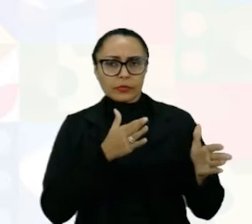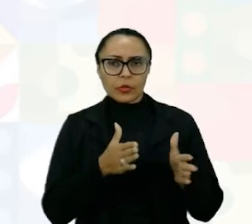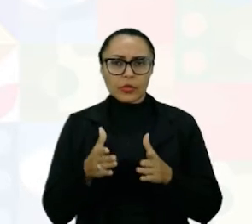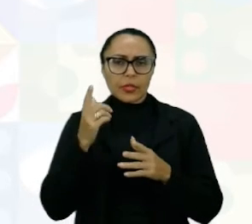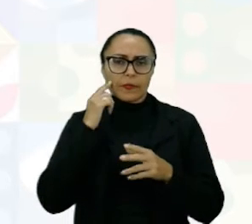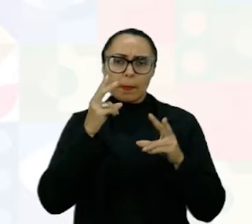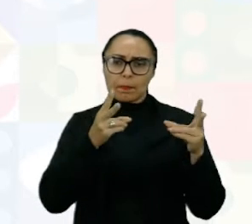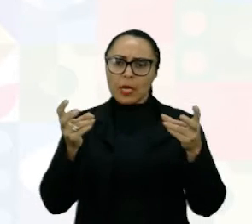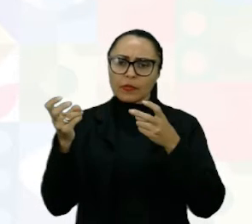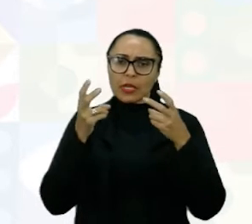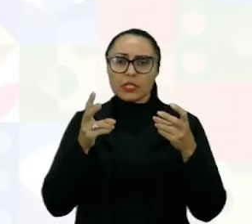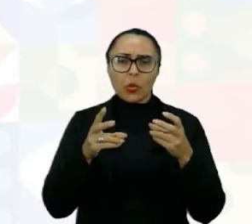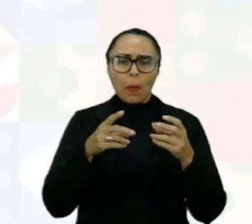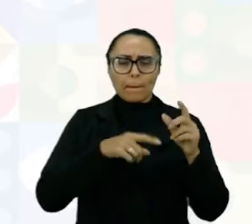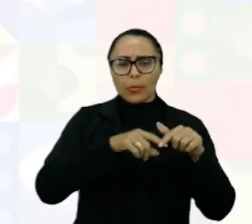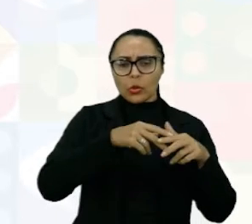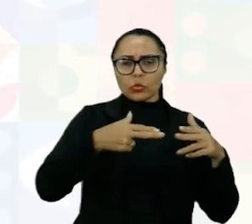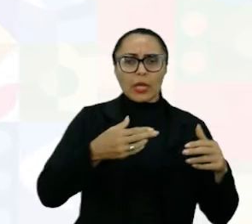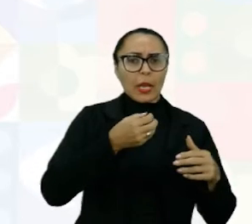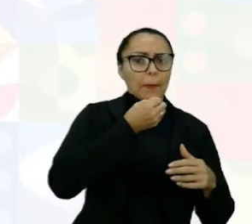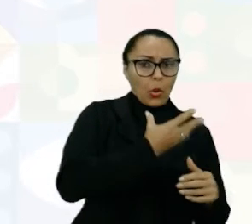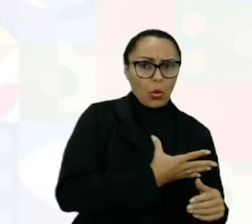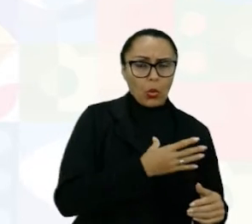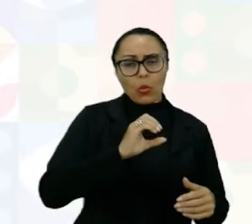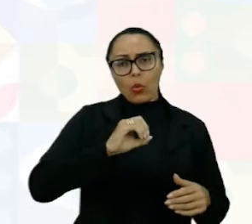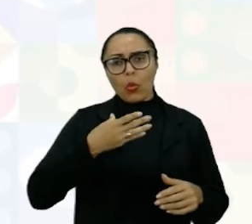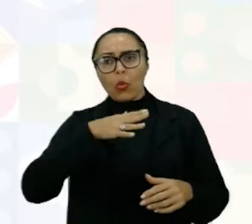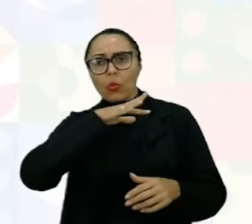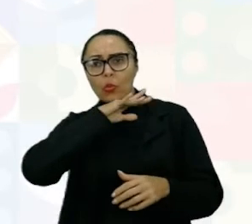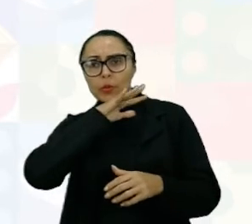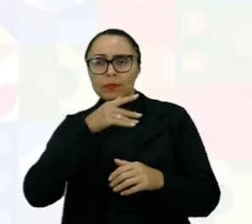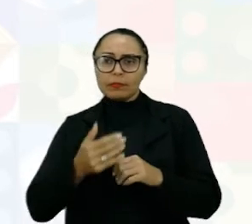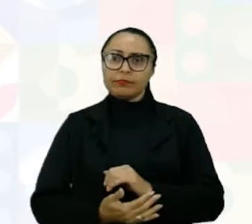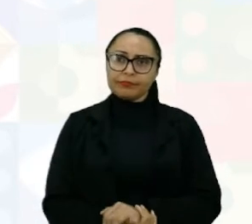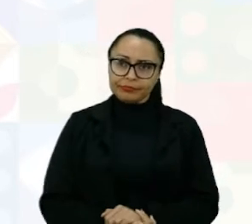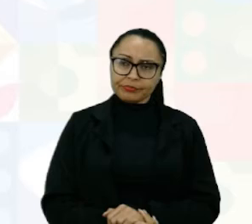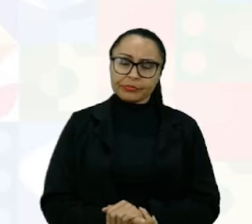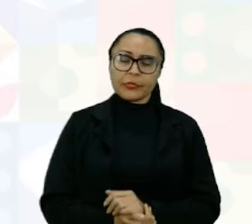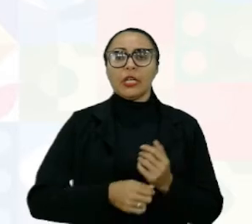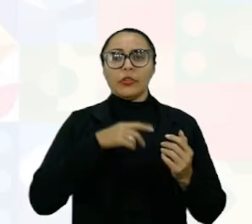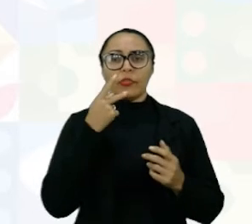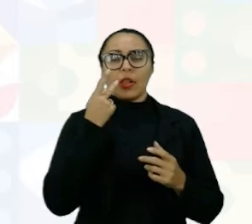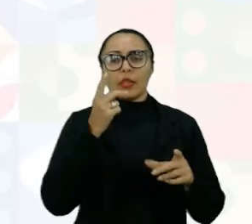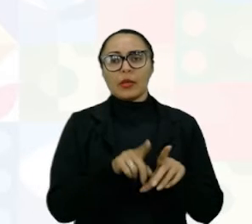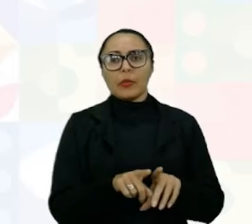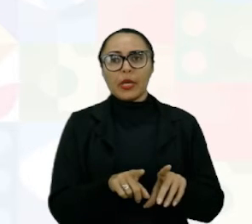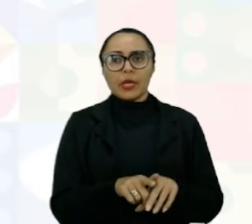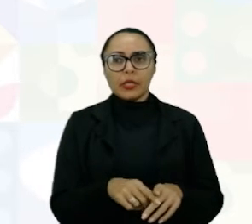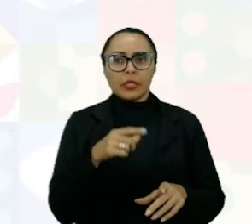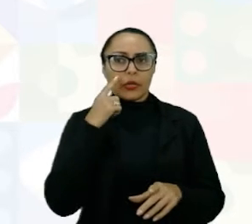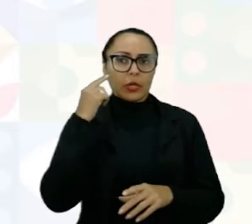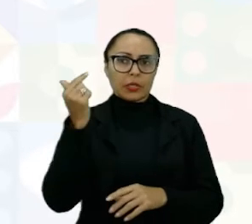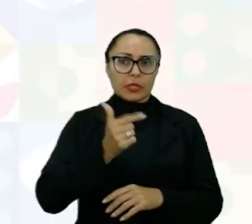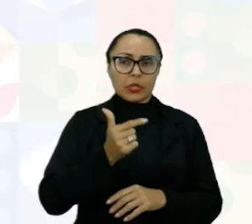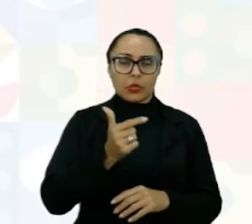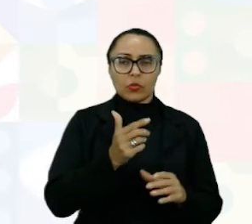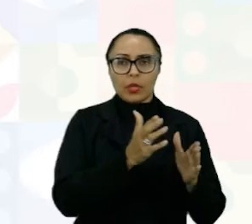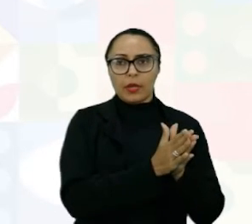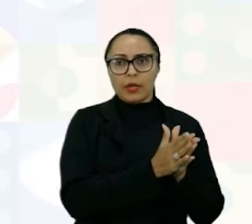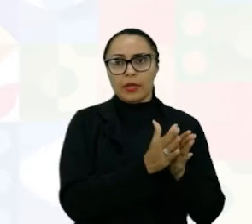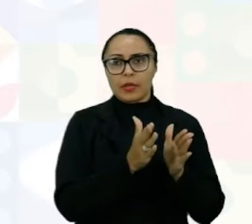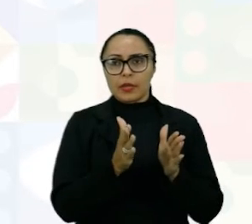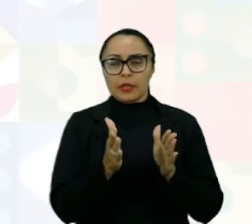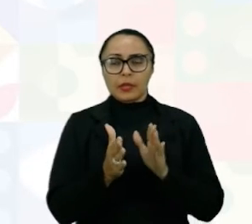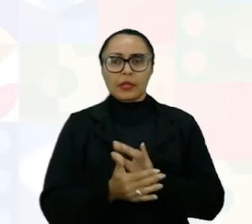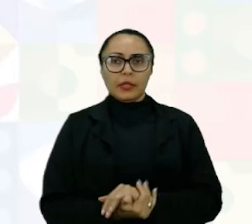era bom ou defeituoso. Ele fala também de uma segunda era, né, que a